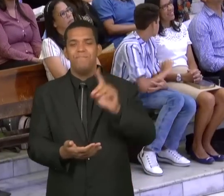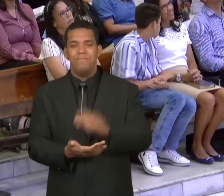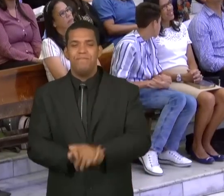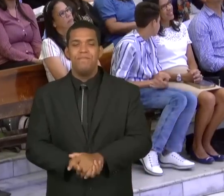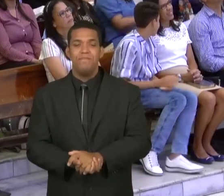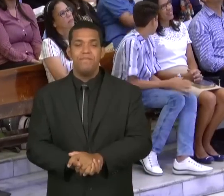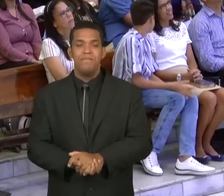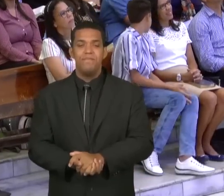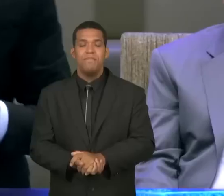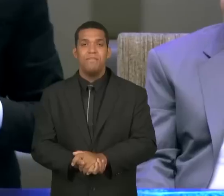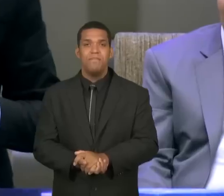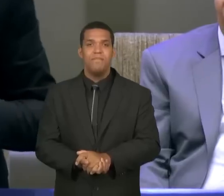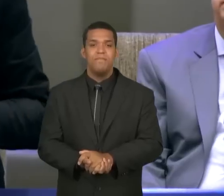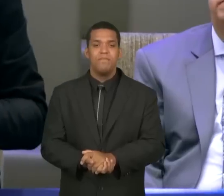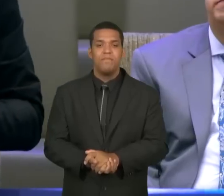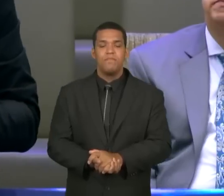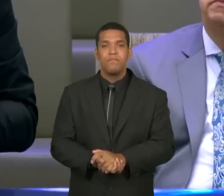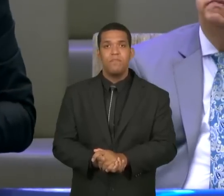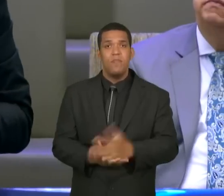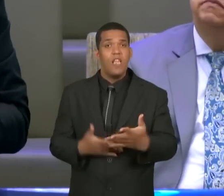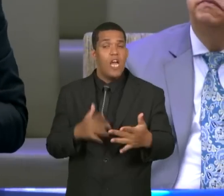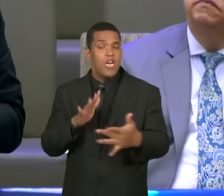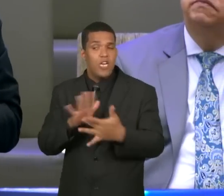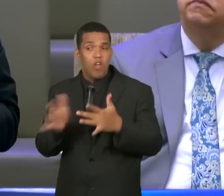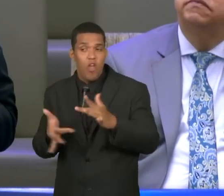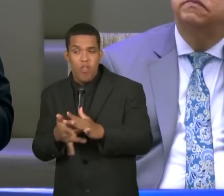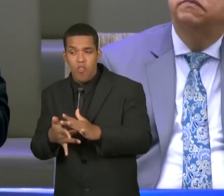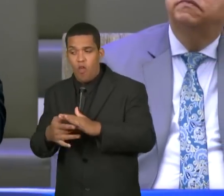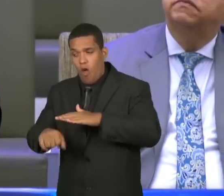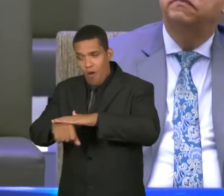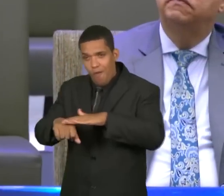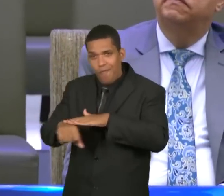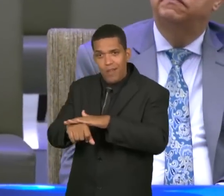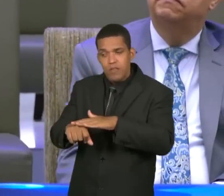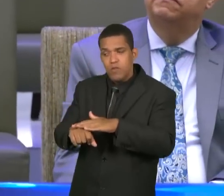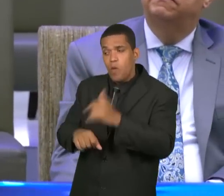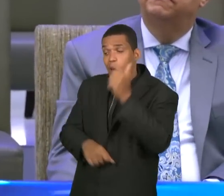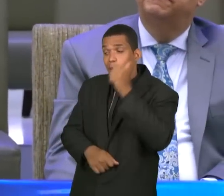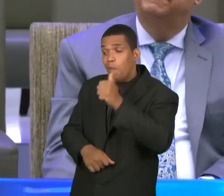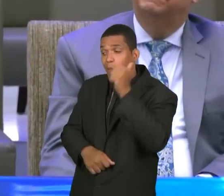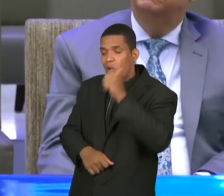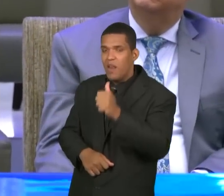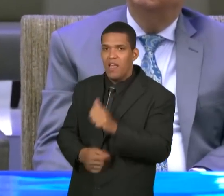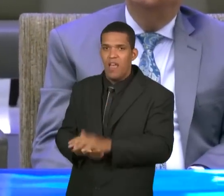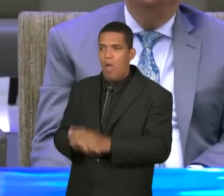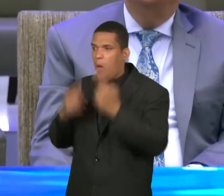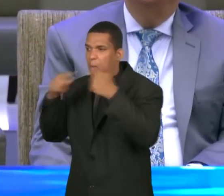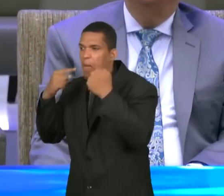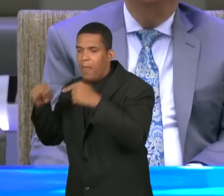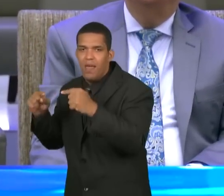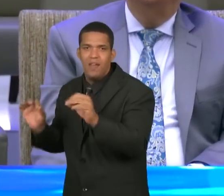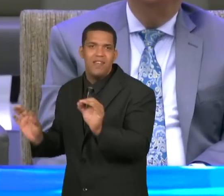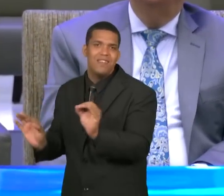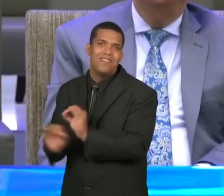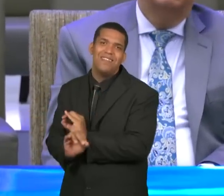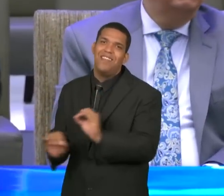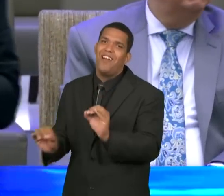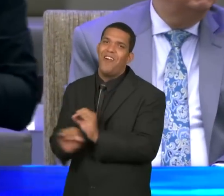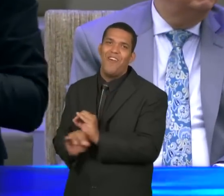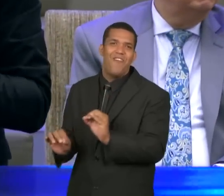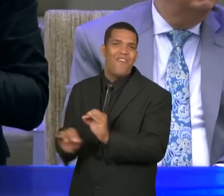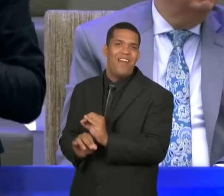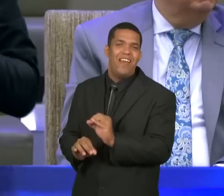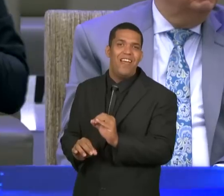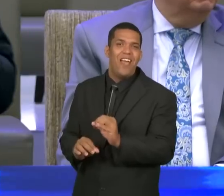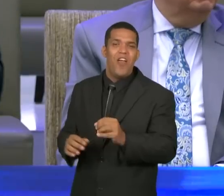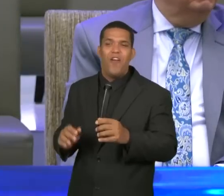Jesus falou com aquela mulher mas não como os demais falavam acusando os seus pecados Jesus tratou